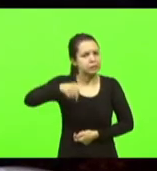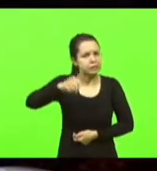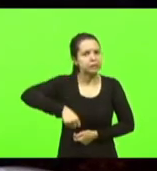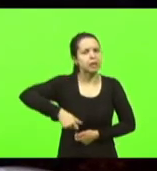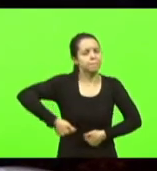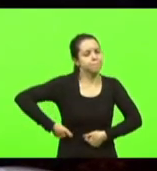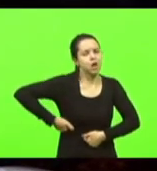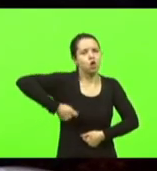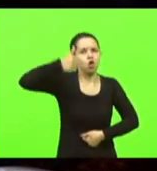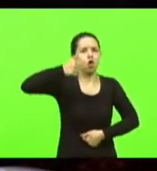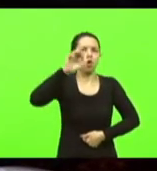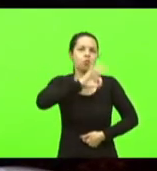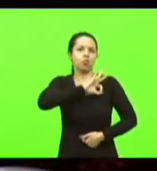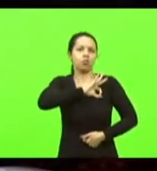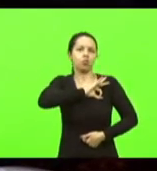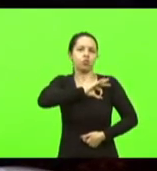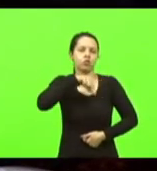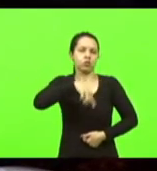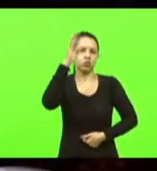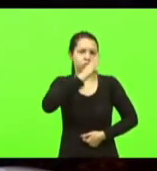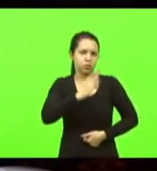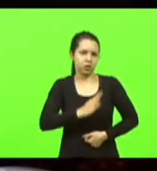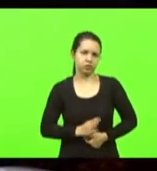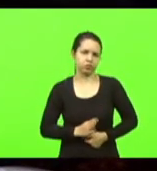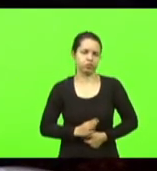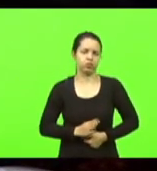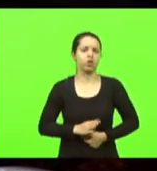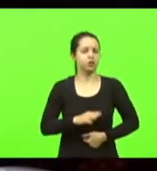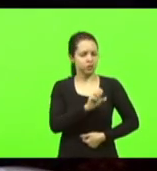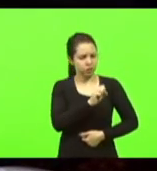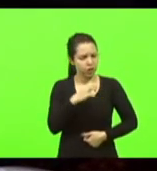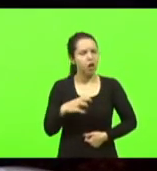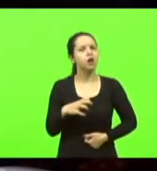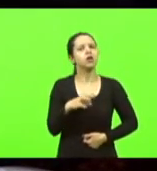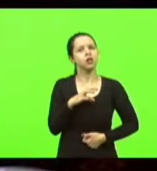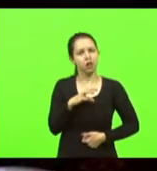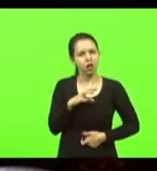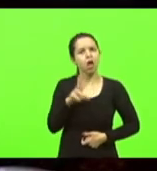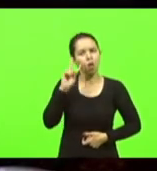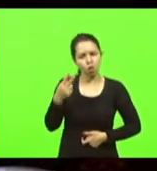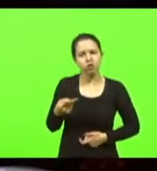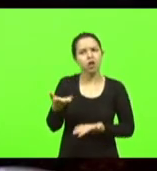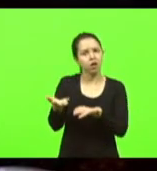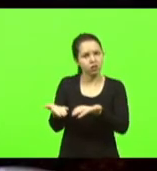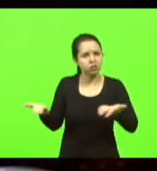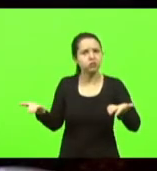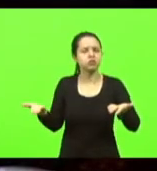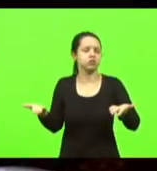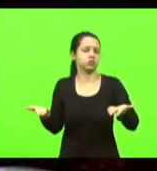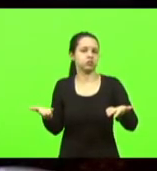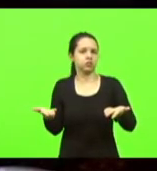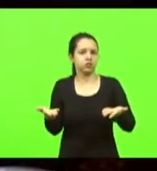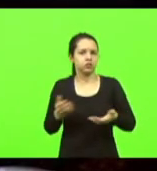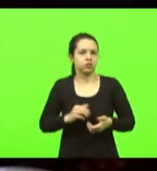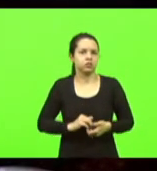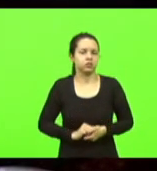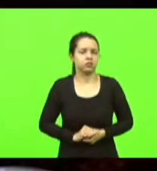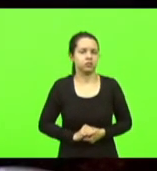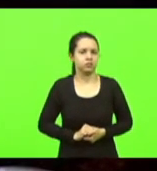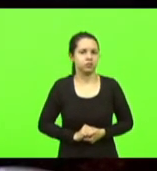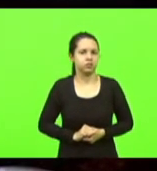Brasil em Santa Catarina reconhece isso e não é